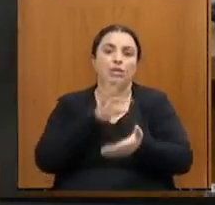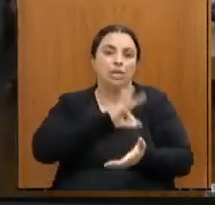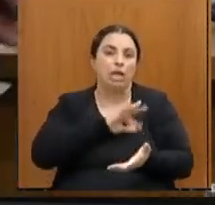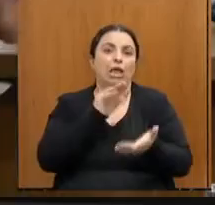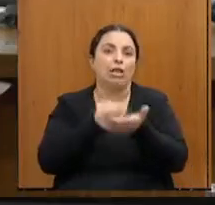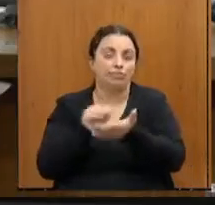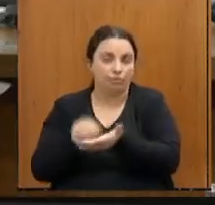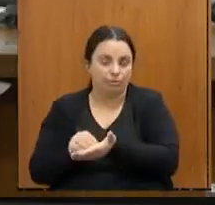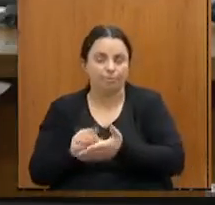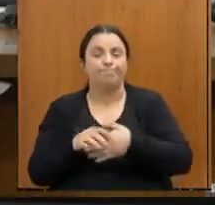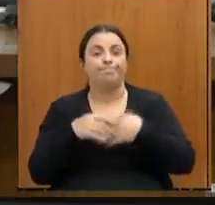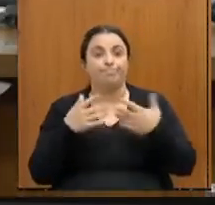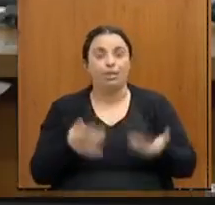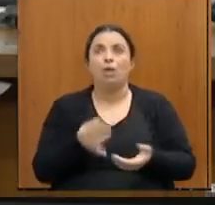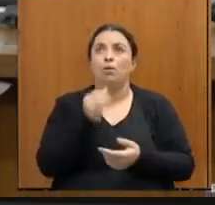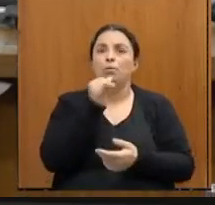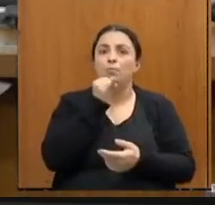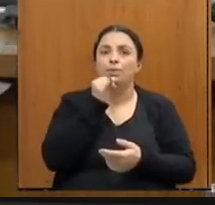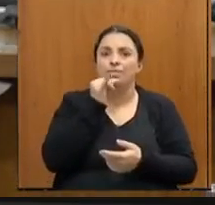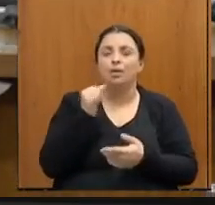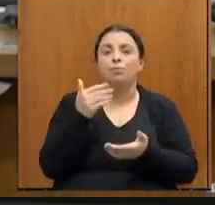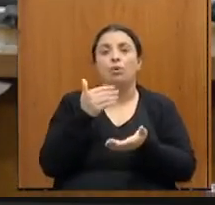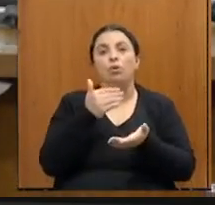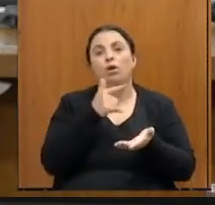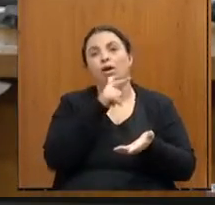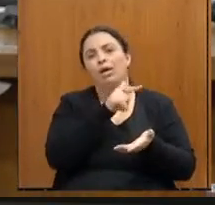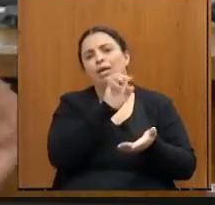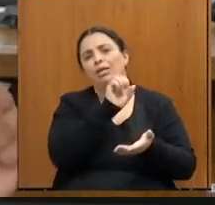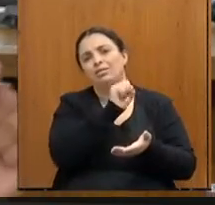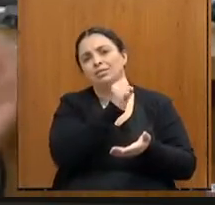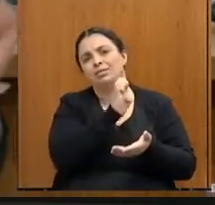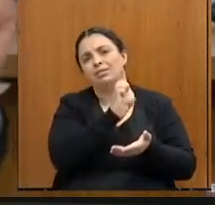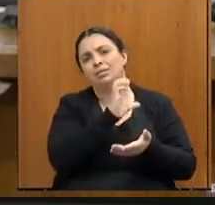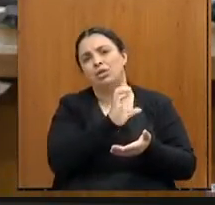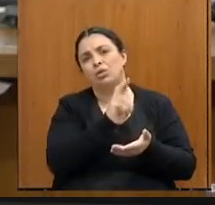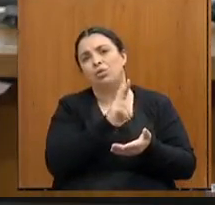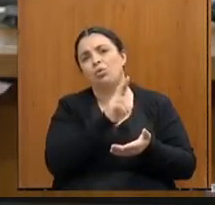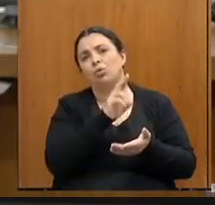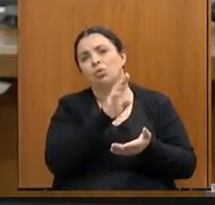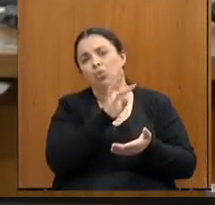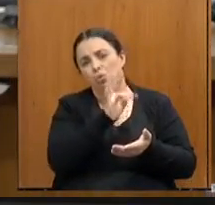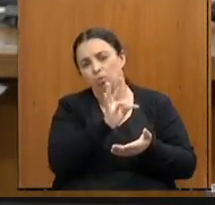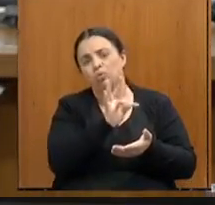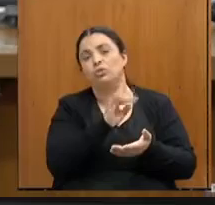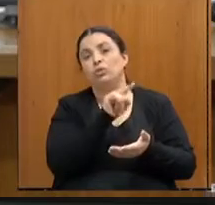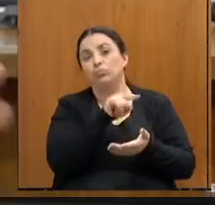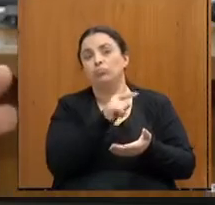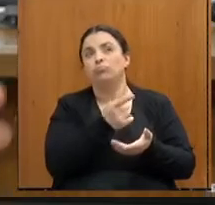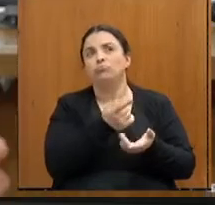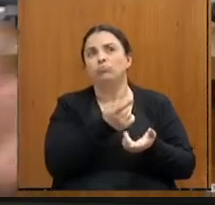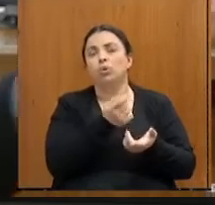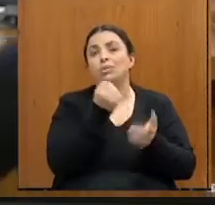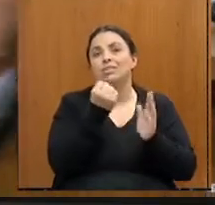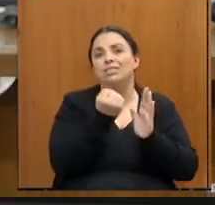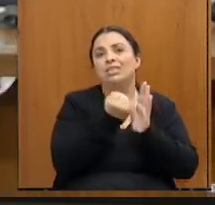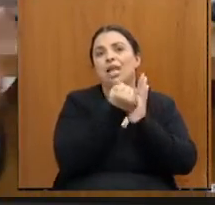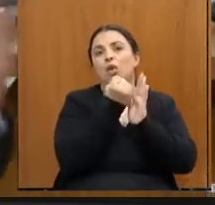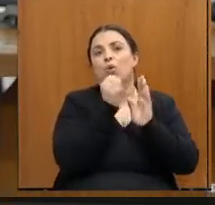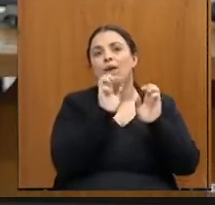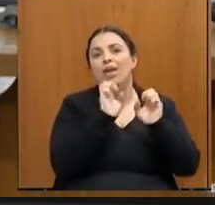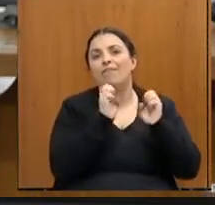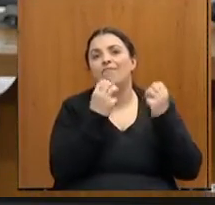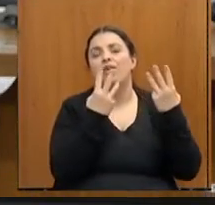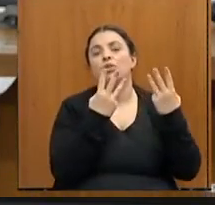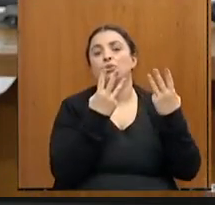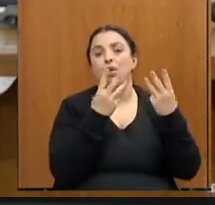aqui um exemplo de uma iniciativa da Secretaria de Cultura e turismo que é oceano evento seguro que vai poder proporcionar que